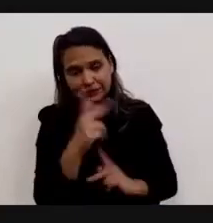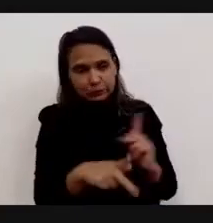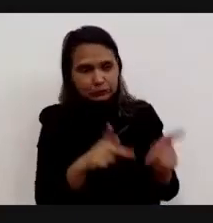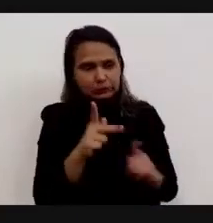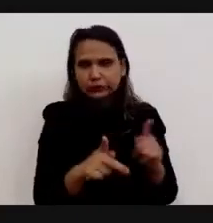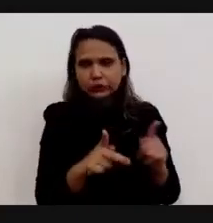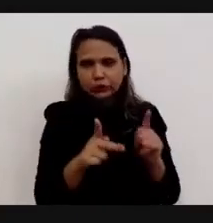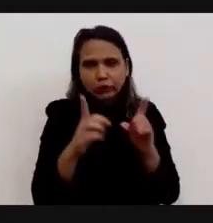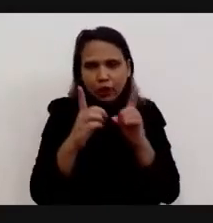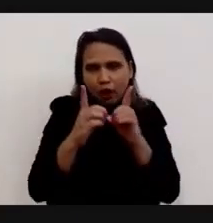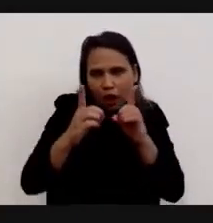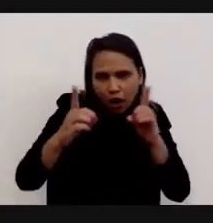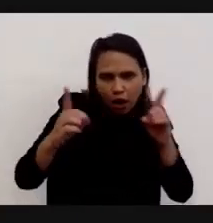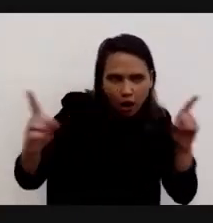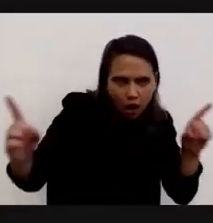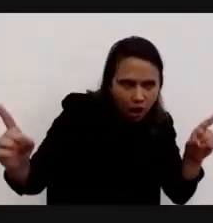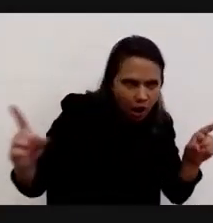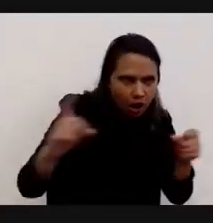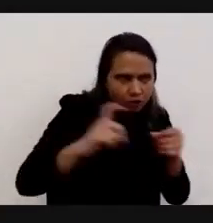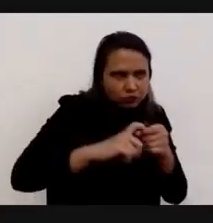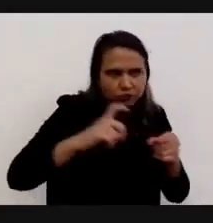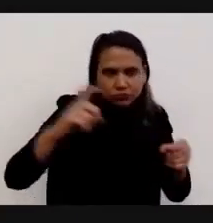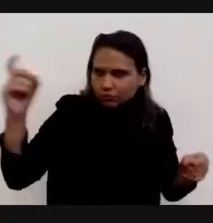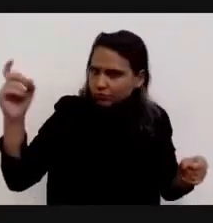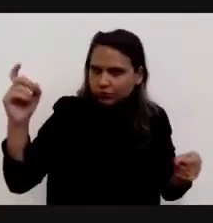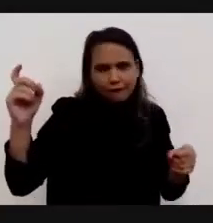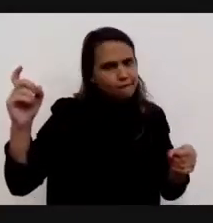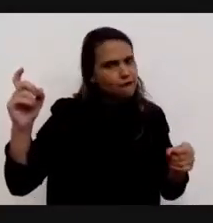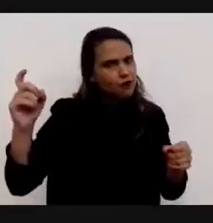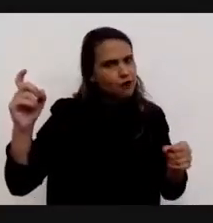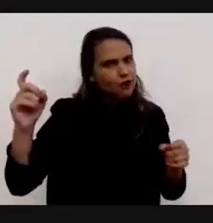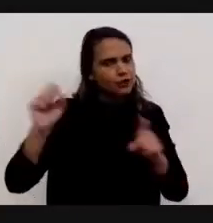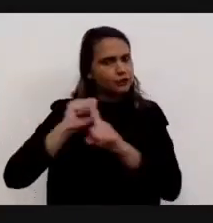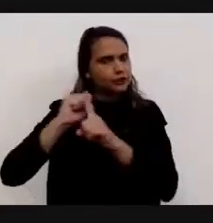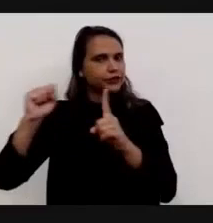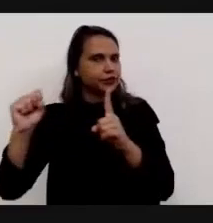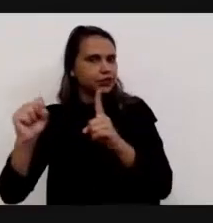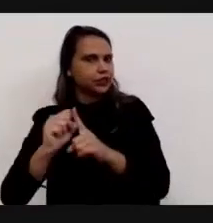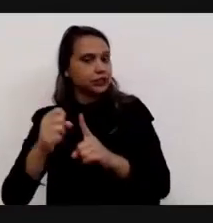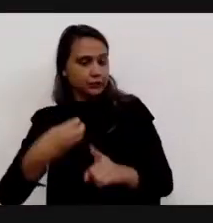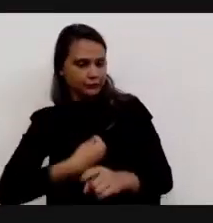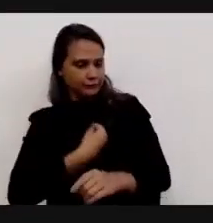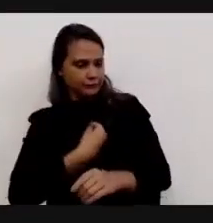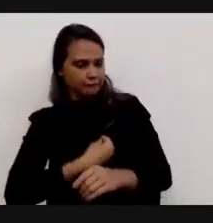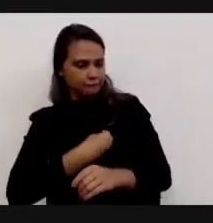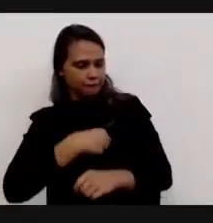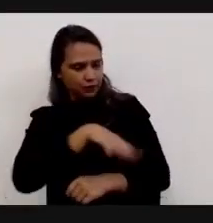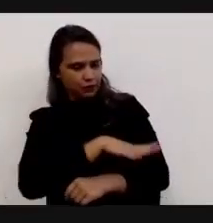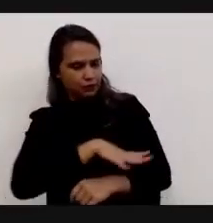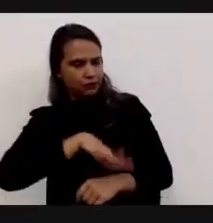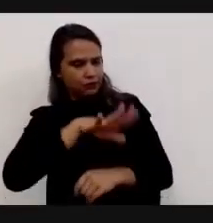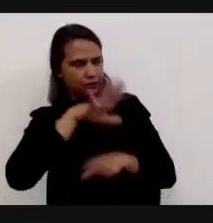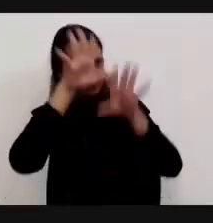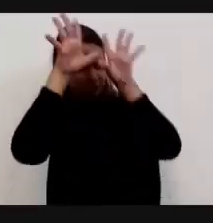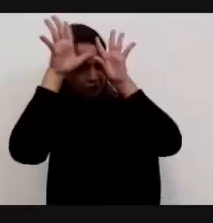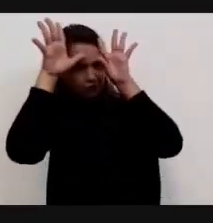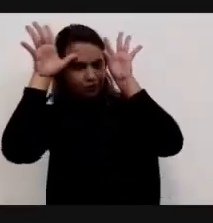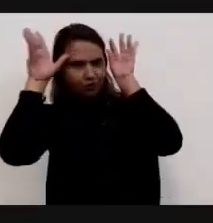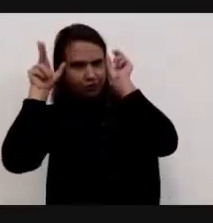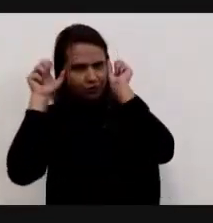não estão completamente fora da nossa sociedade, vivem nas florestas, normalmente na região amazônica.